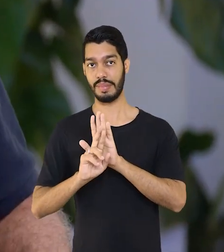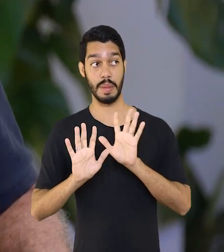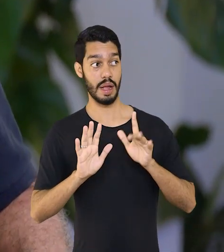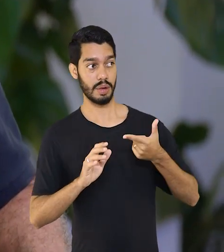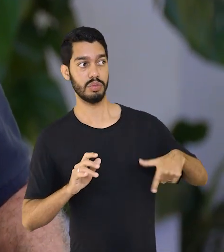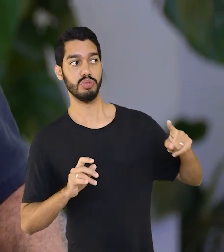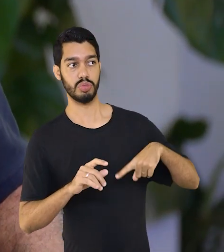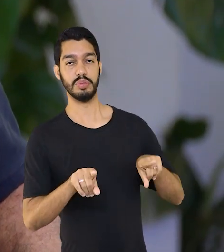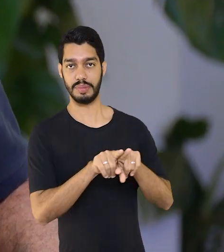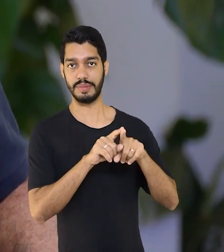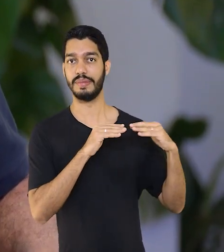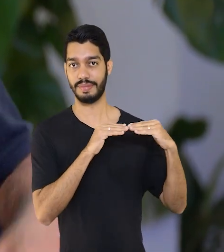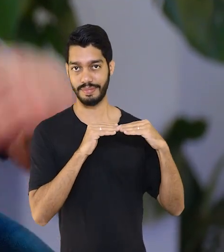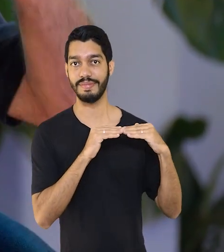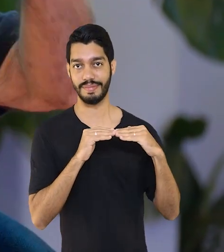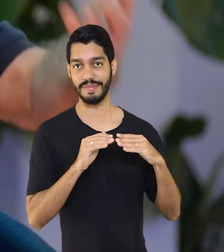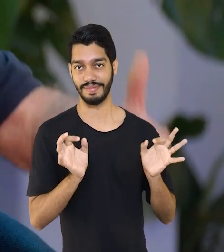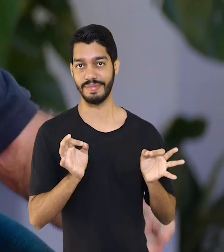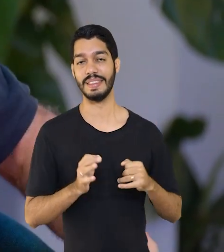porque além de